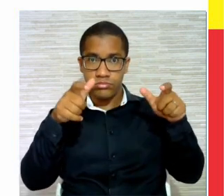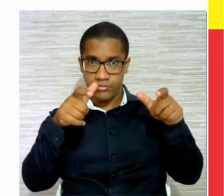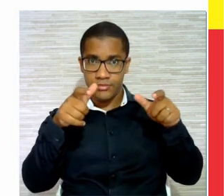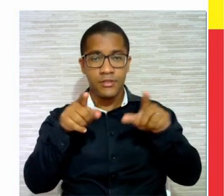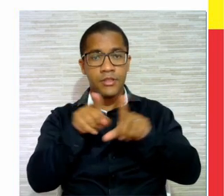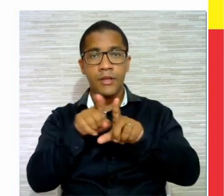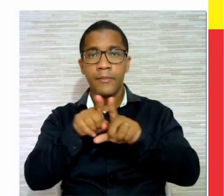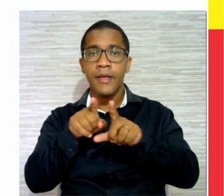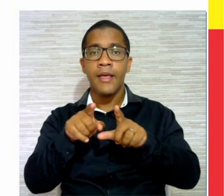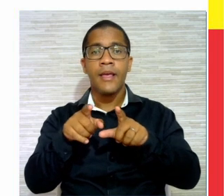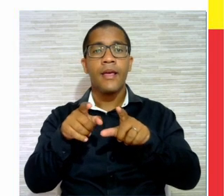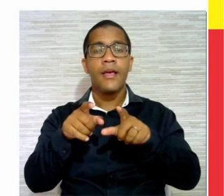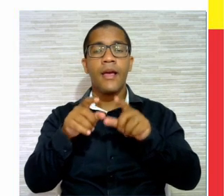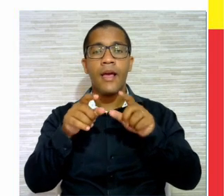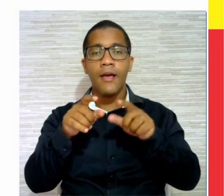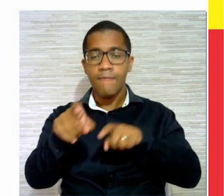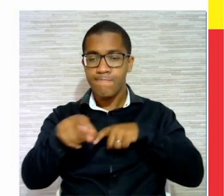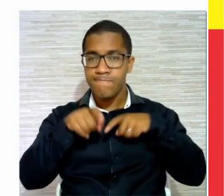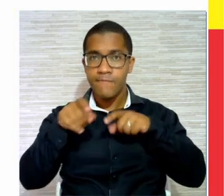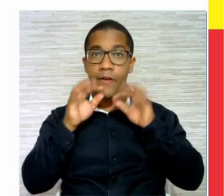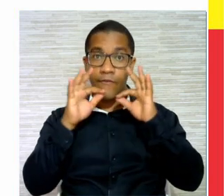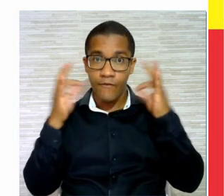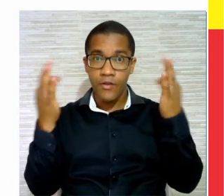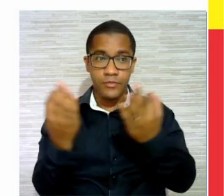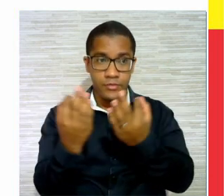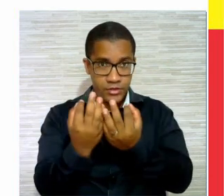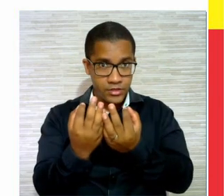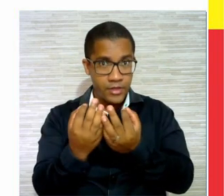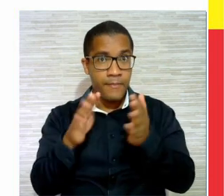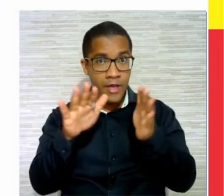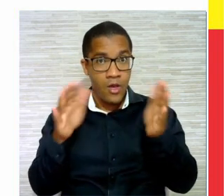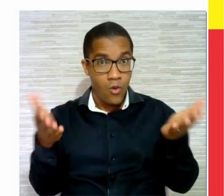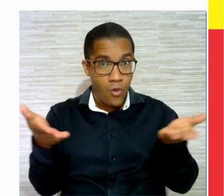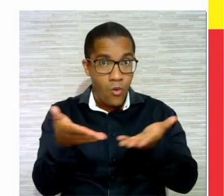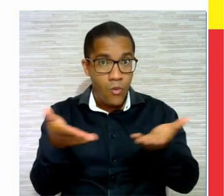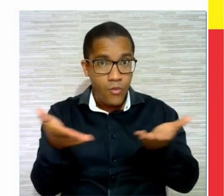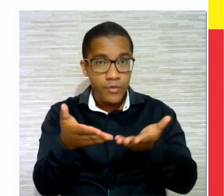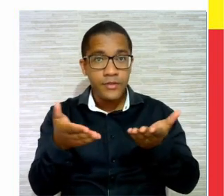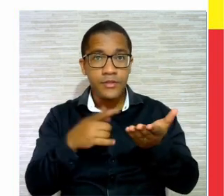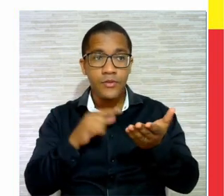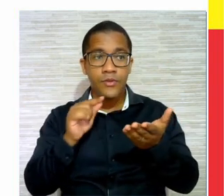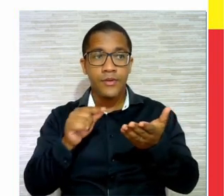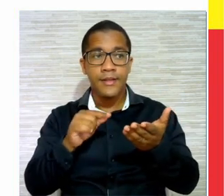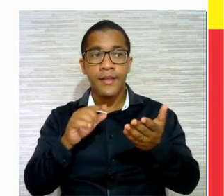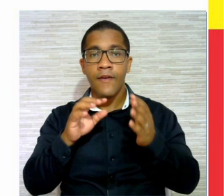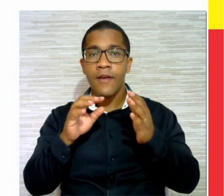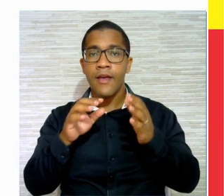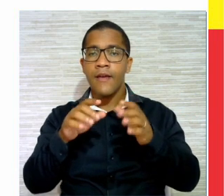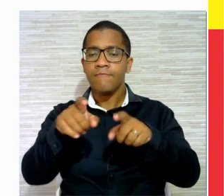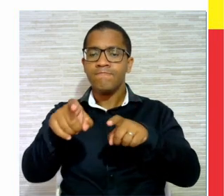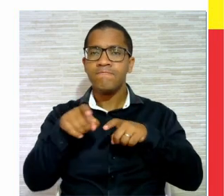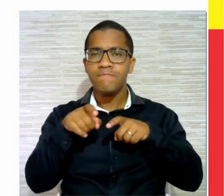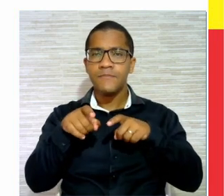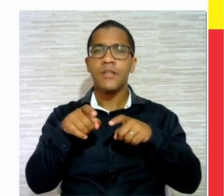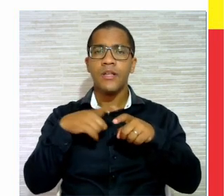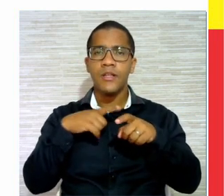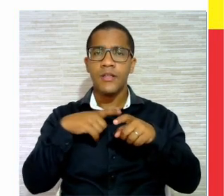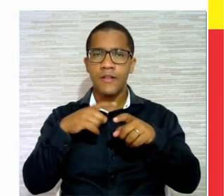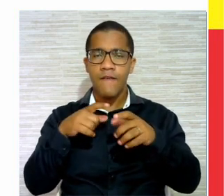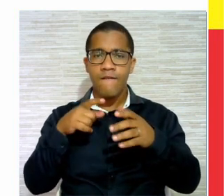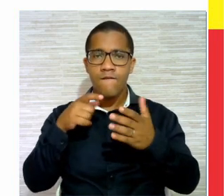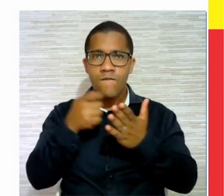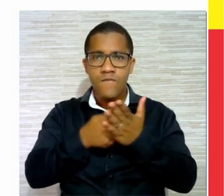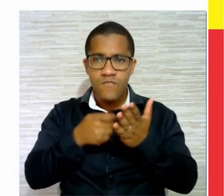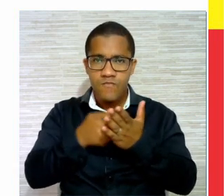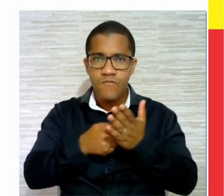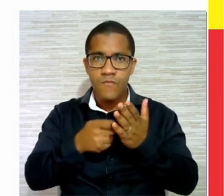terra, agricultura familiar, como você vê na imagem. Na aula de hoje a gente vai ver um pouquinho sobre agricultura intensiva, né? A agricultura intensiva